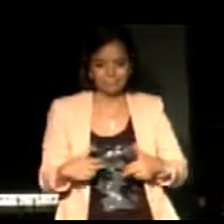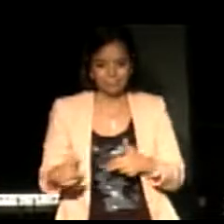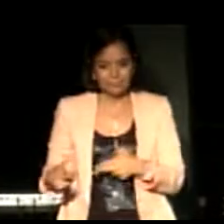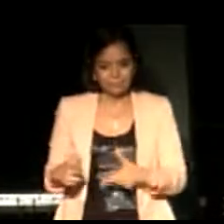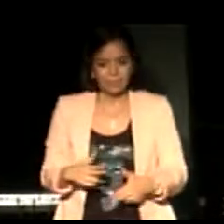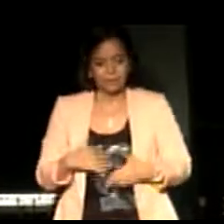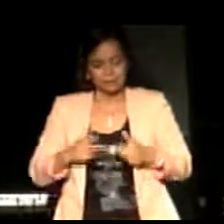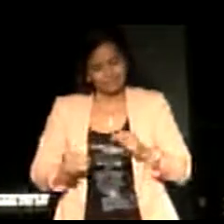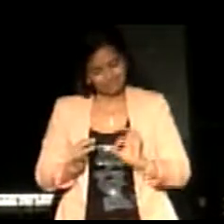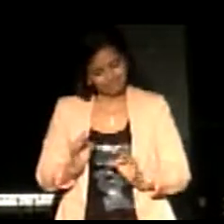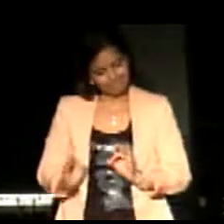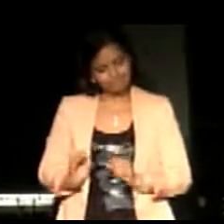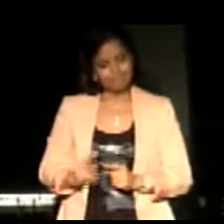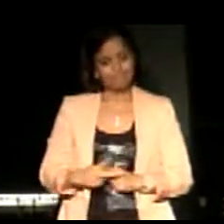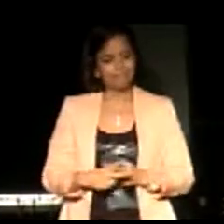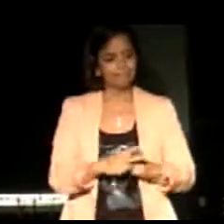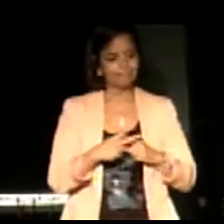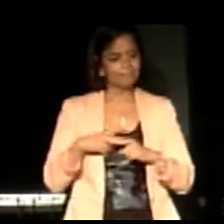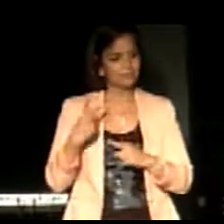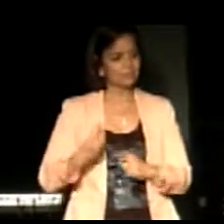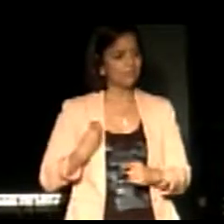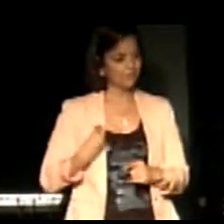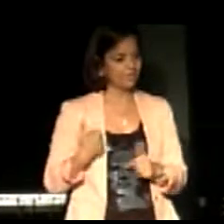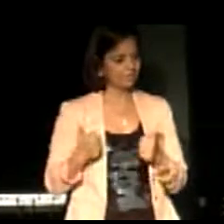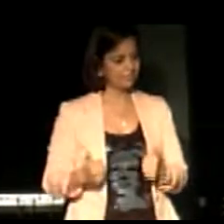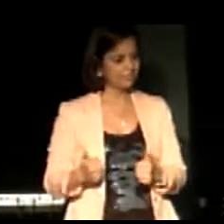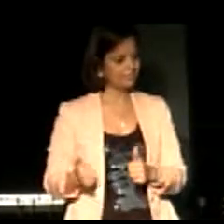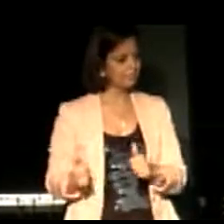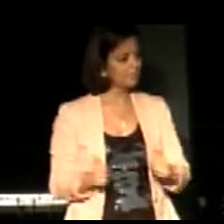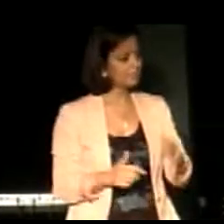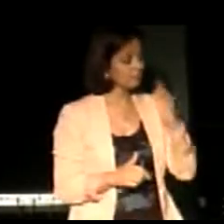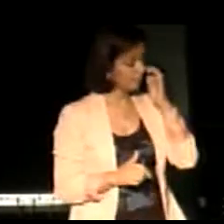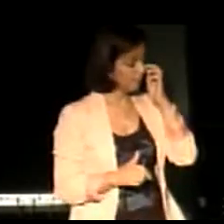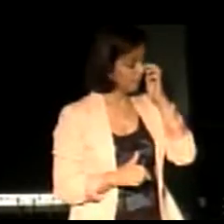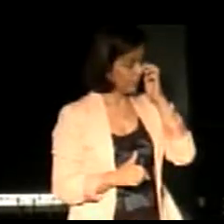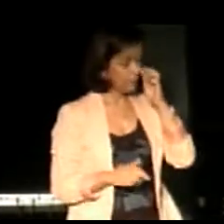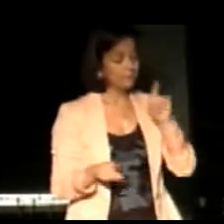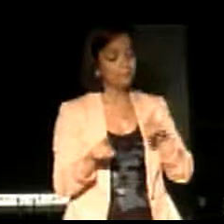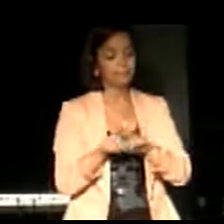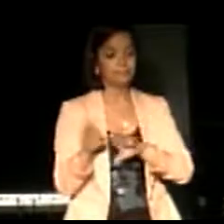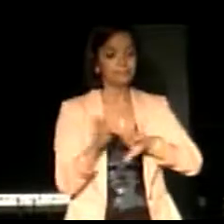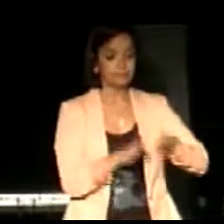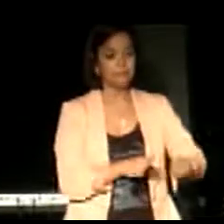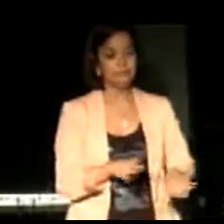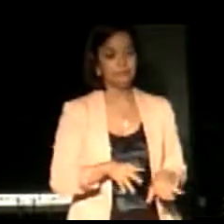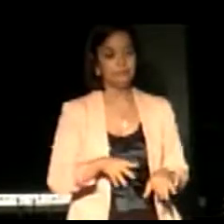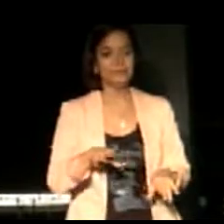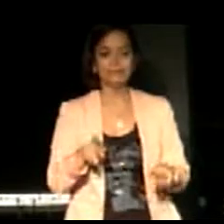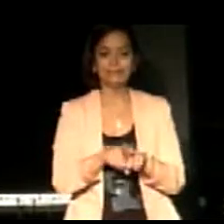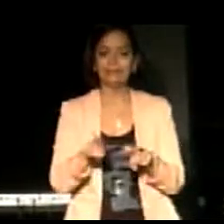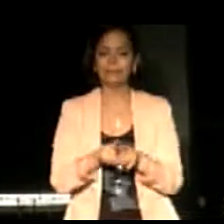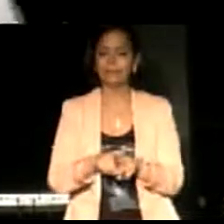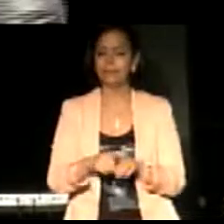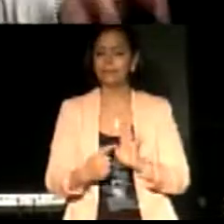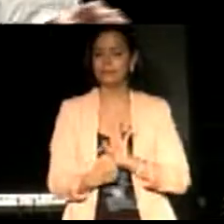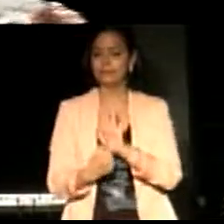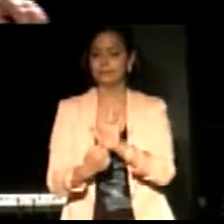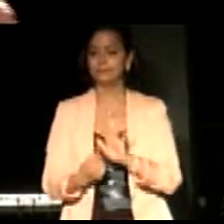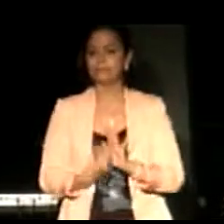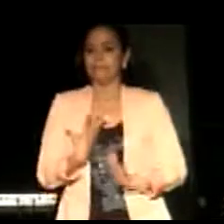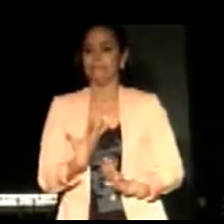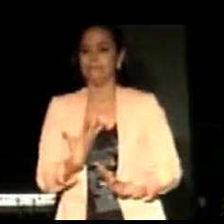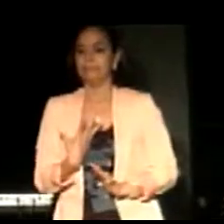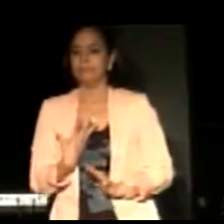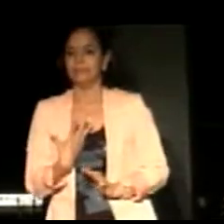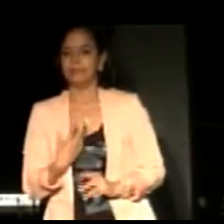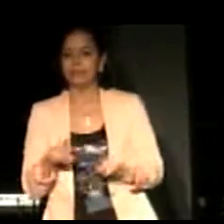mansidão. Mas eu quero lembrar a vocês também que mansidão é um tipo de reação, seja diante de